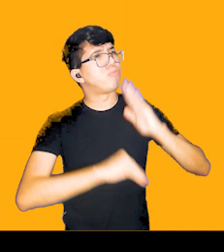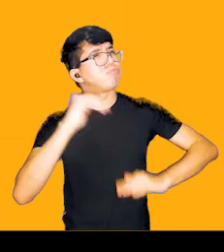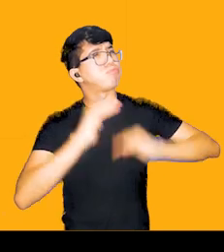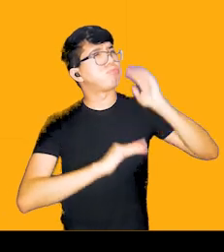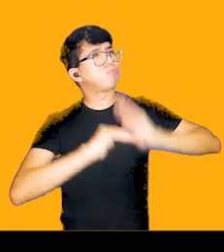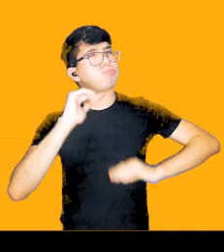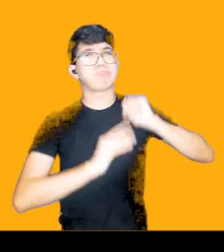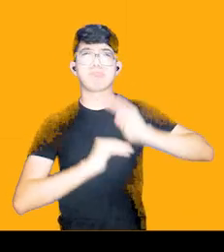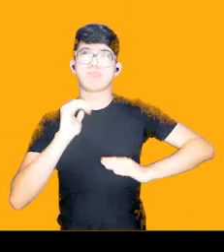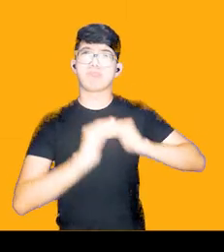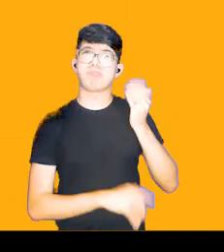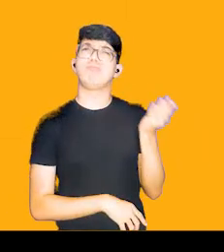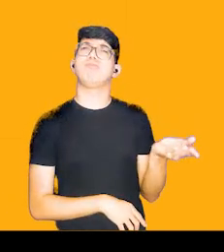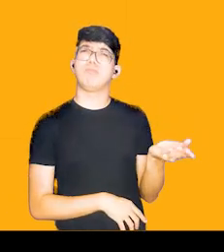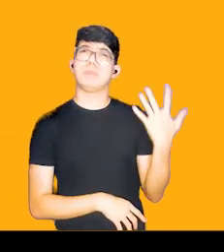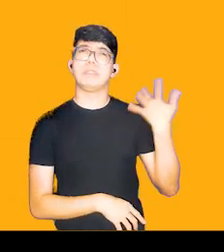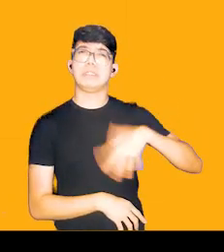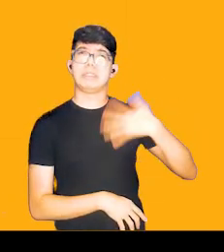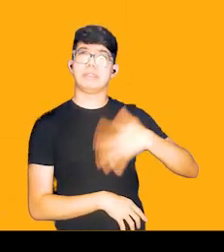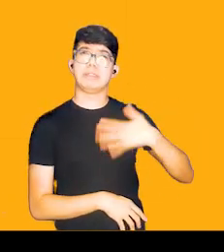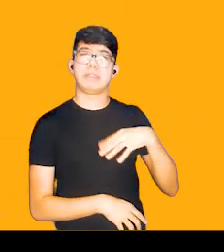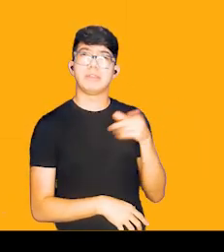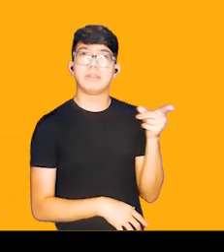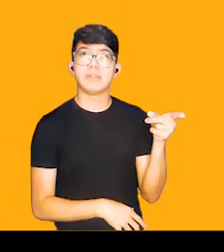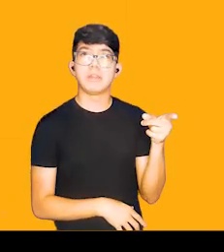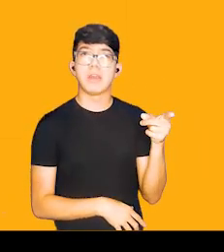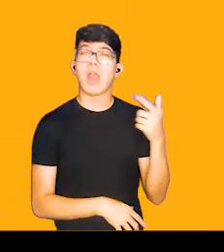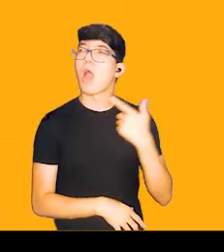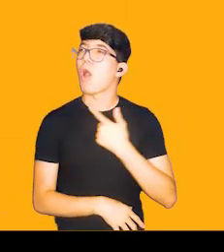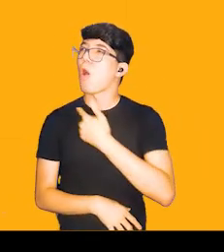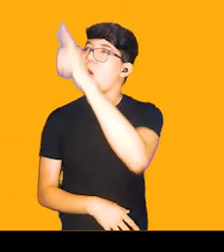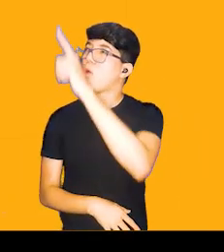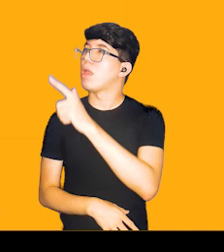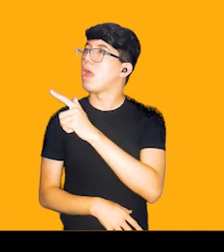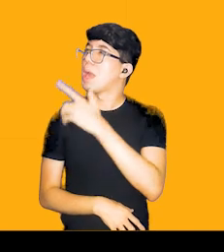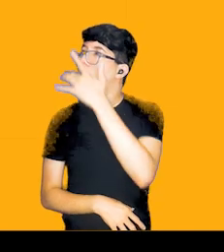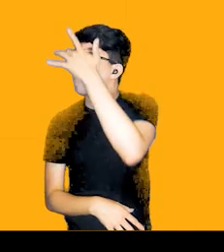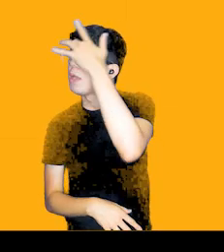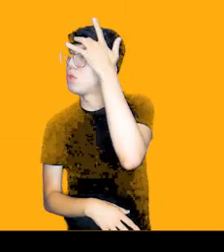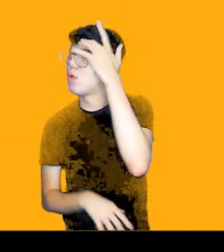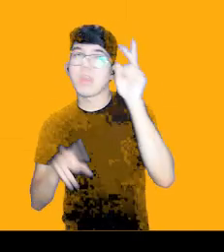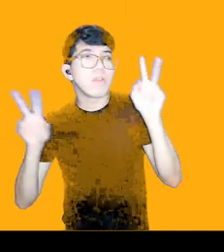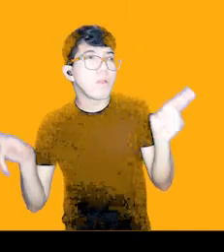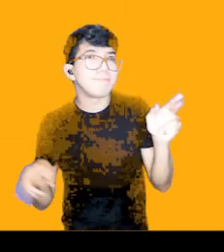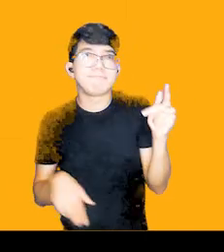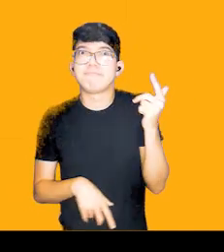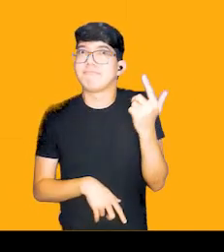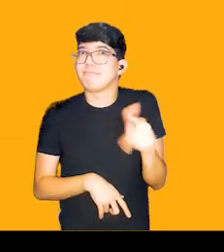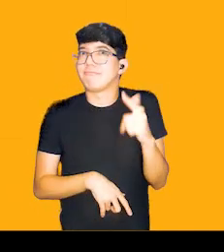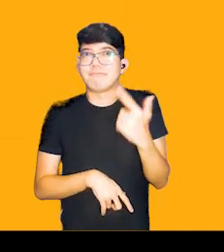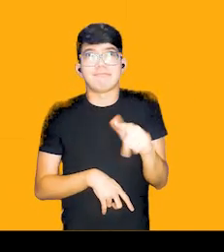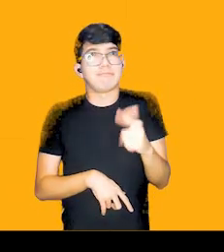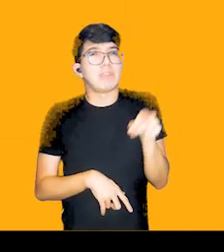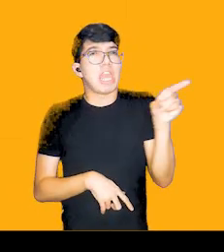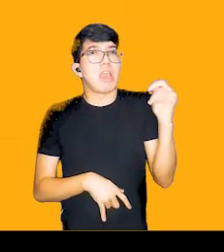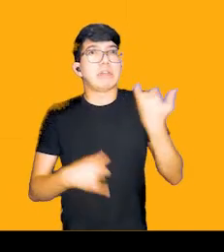primeiro, o conhecimento técnico dele era uma coisa absurda, né? Eu não conheci ninguém que